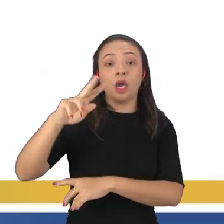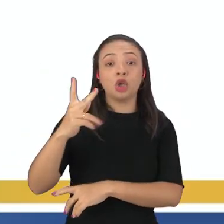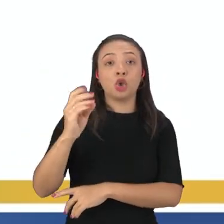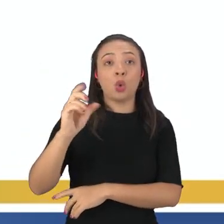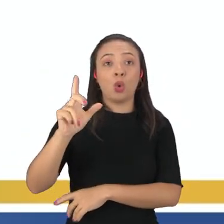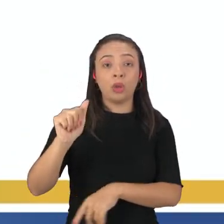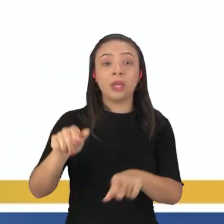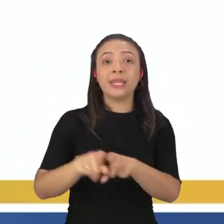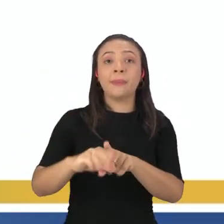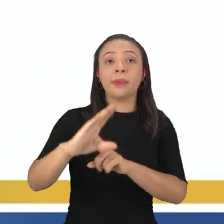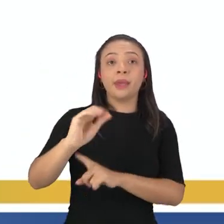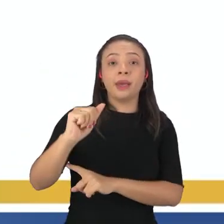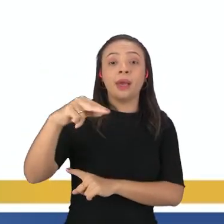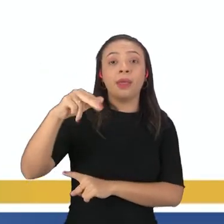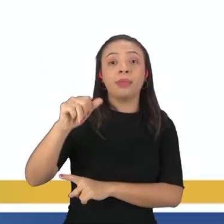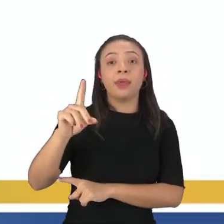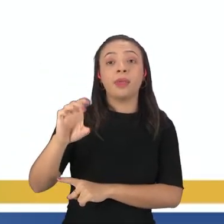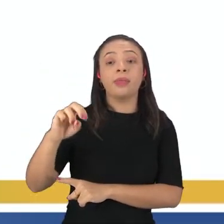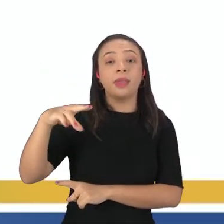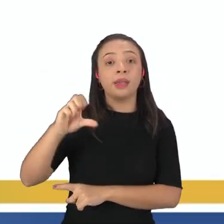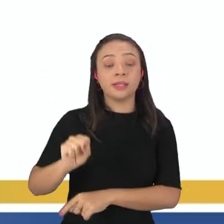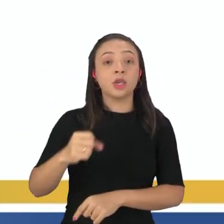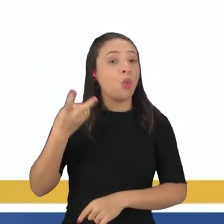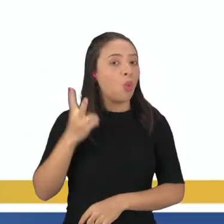permaneço com ele no singular.